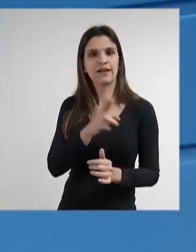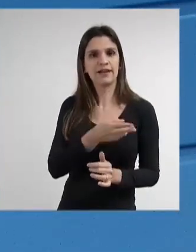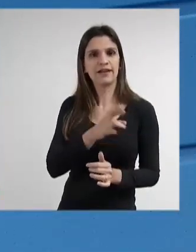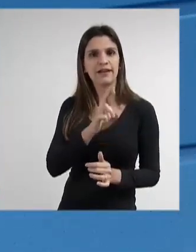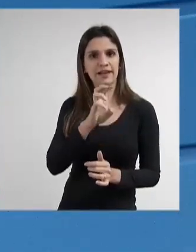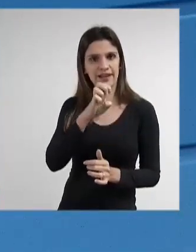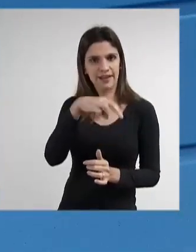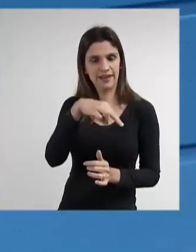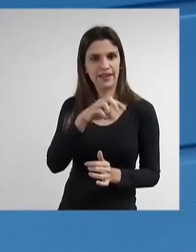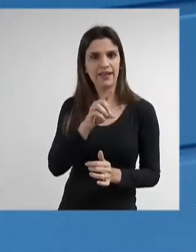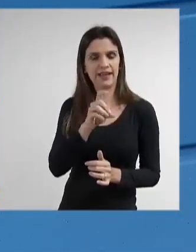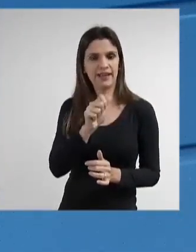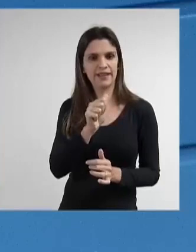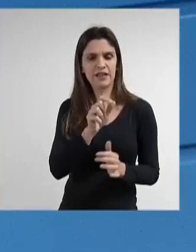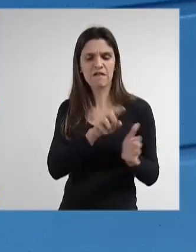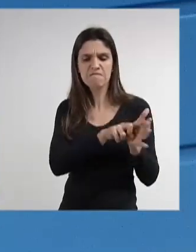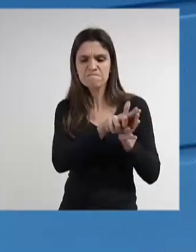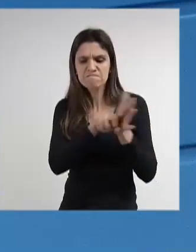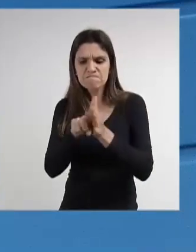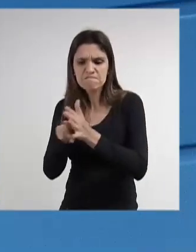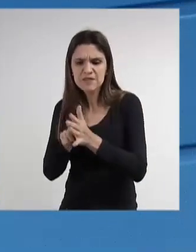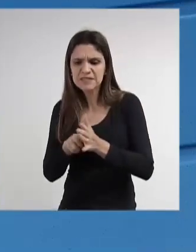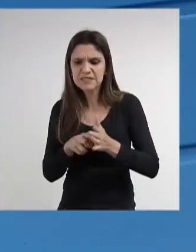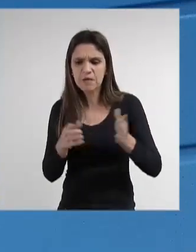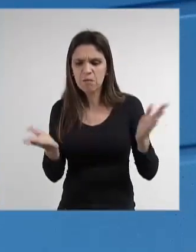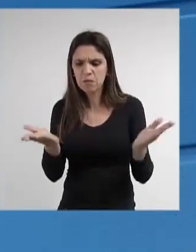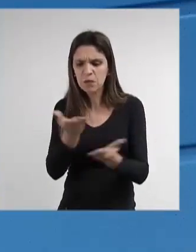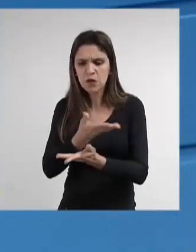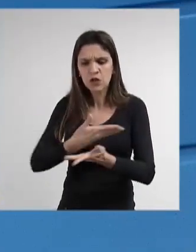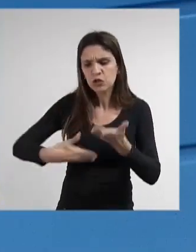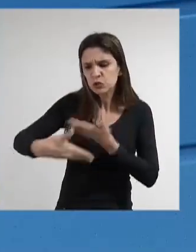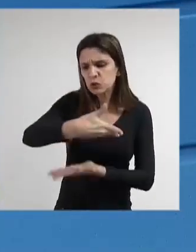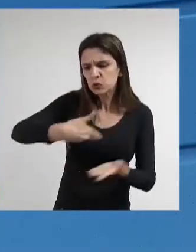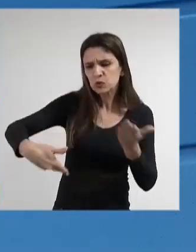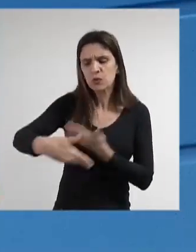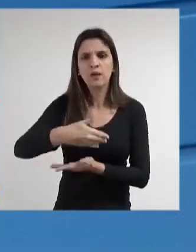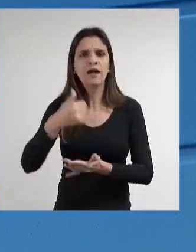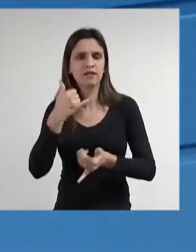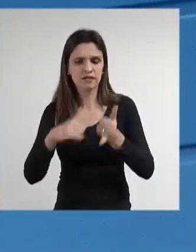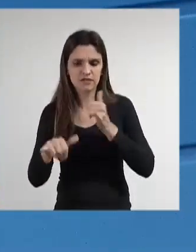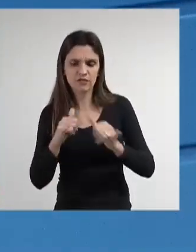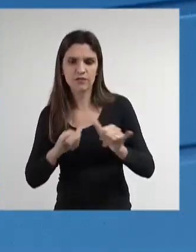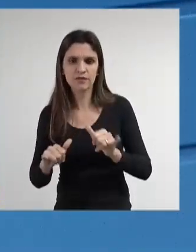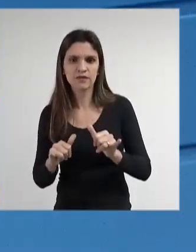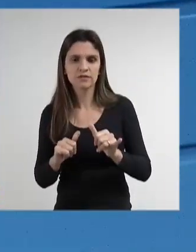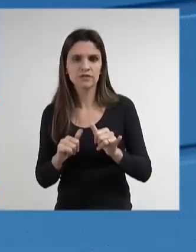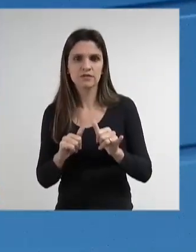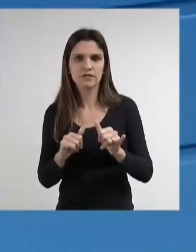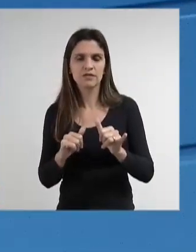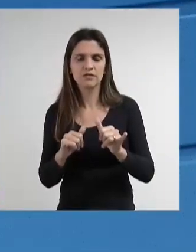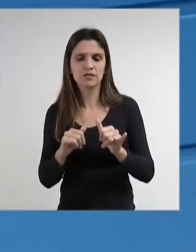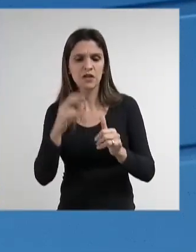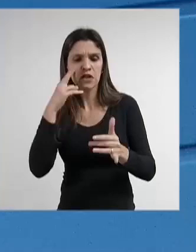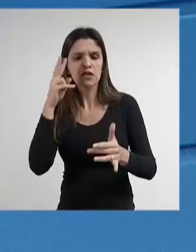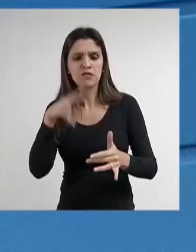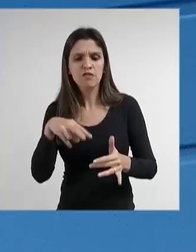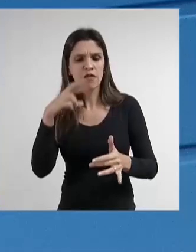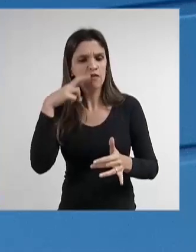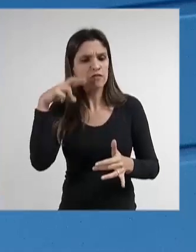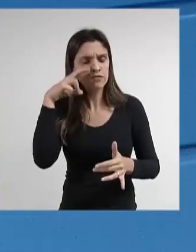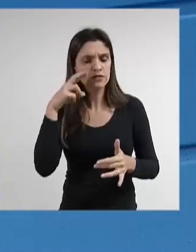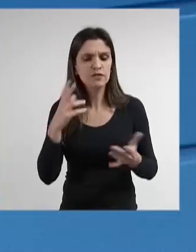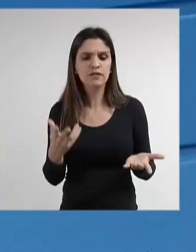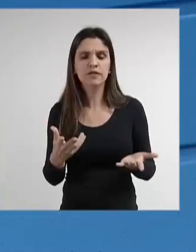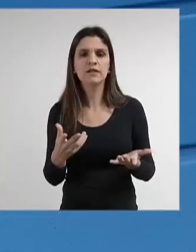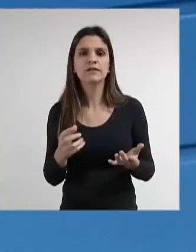efetivado um pente fino. Daí dizer que são 22 mil famílias, porque, na verdade, o sistema